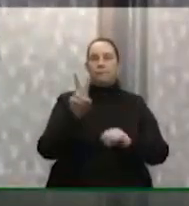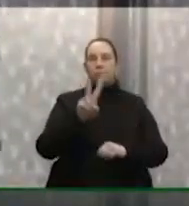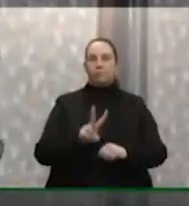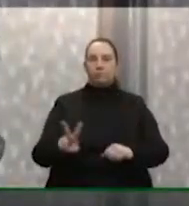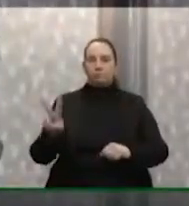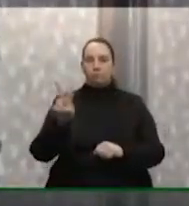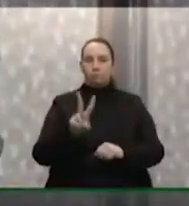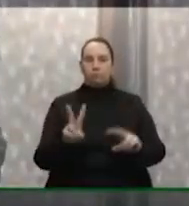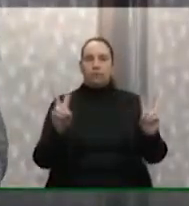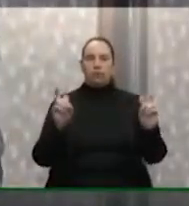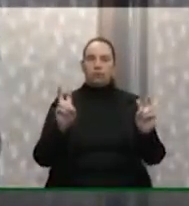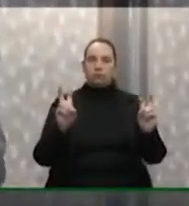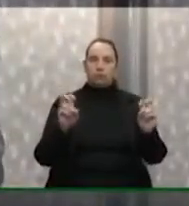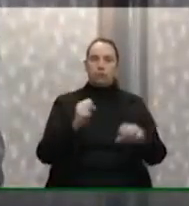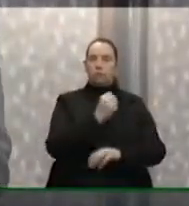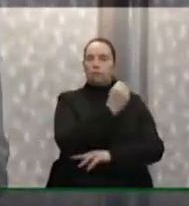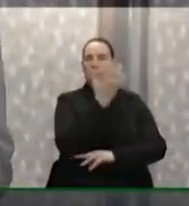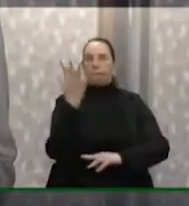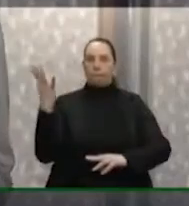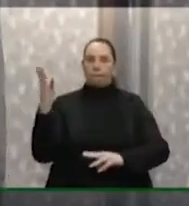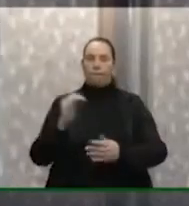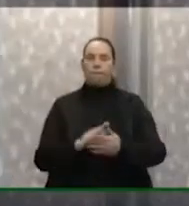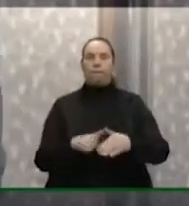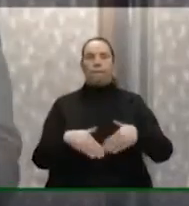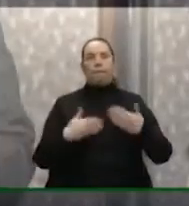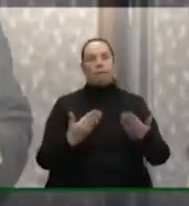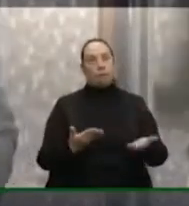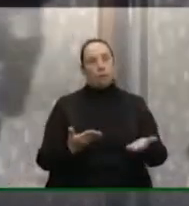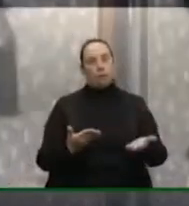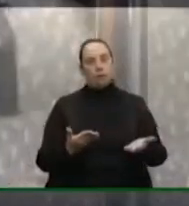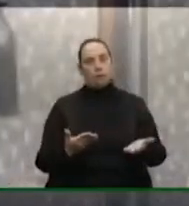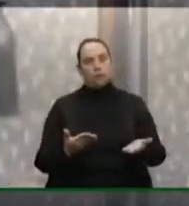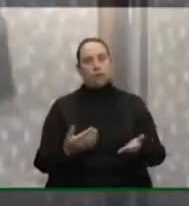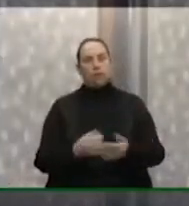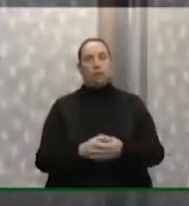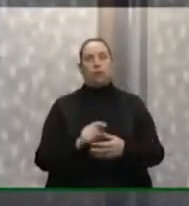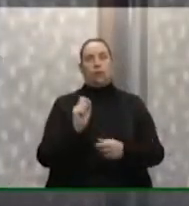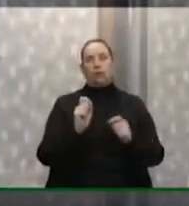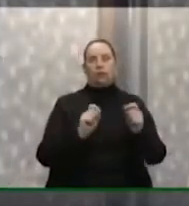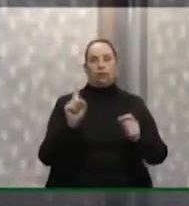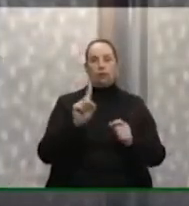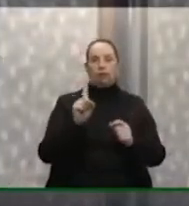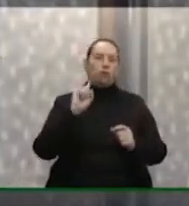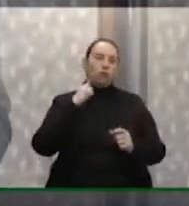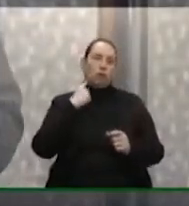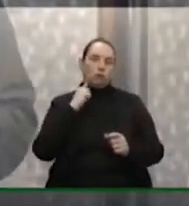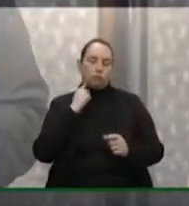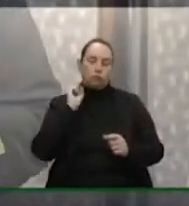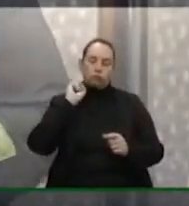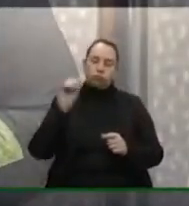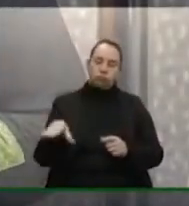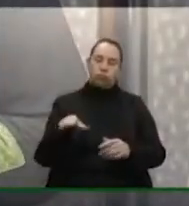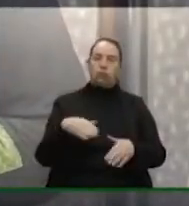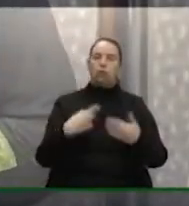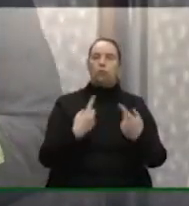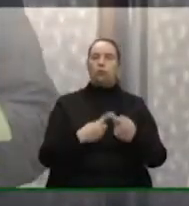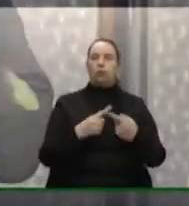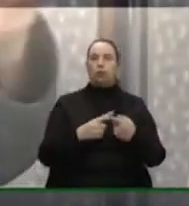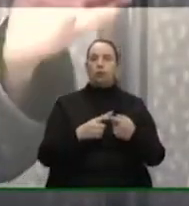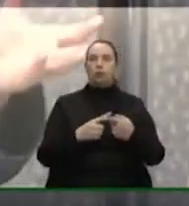relativo ao dia mundial do meio ambiente mas a chamada era não ao lixão Viamão É talvez a